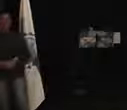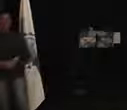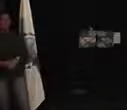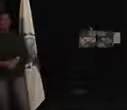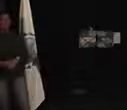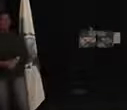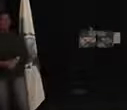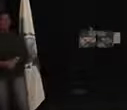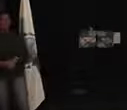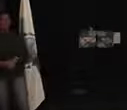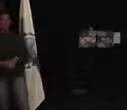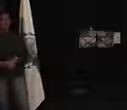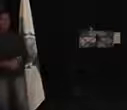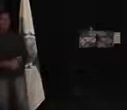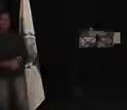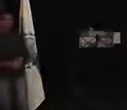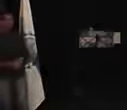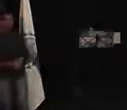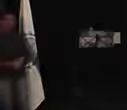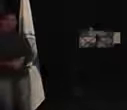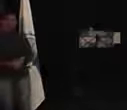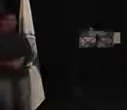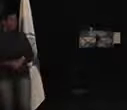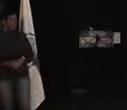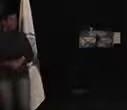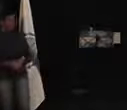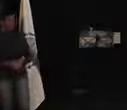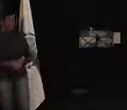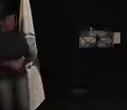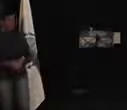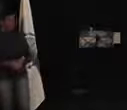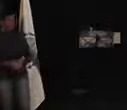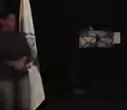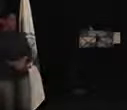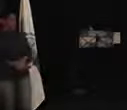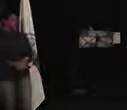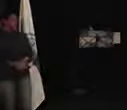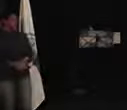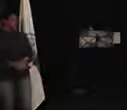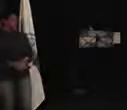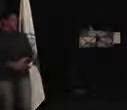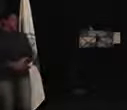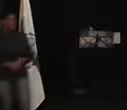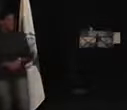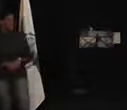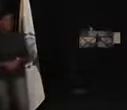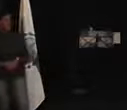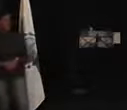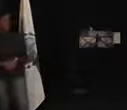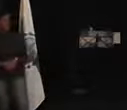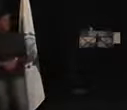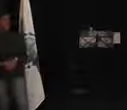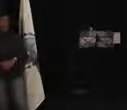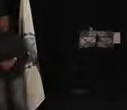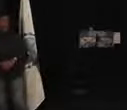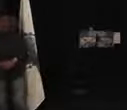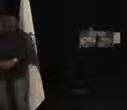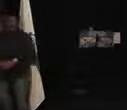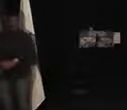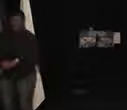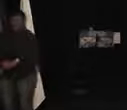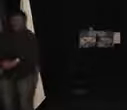Para frente, na barrinha lá. Volta. Isso. Vamos começar